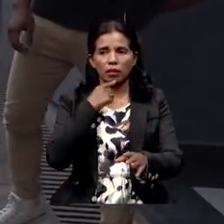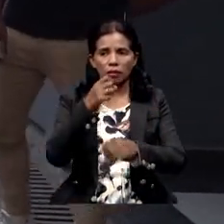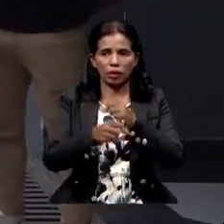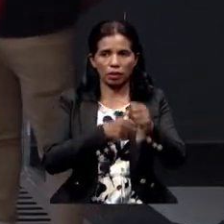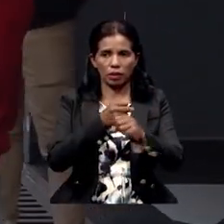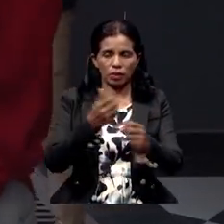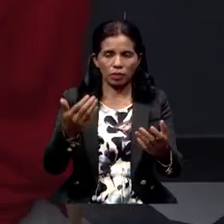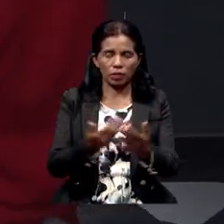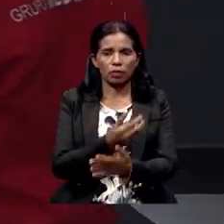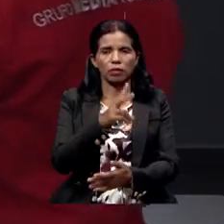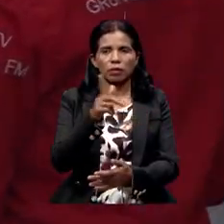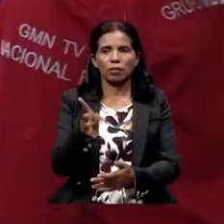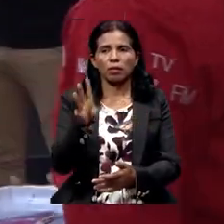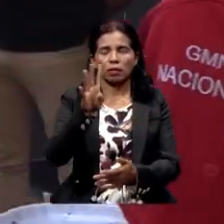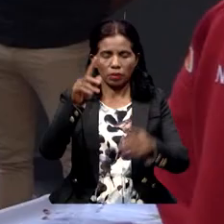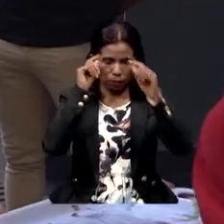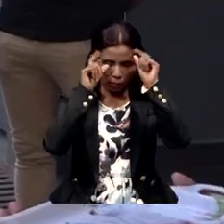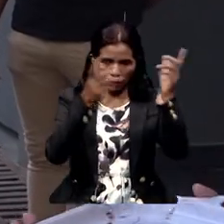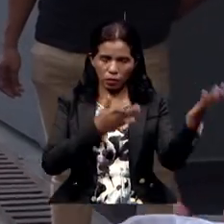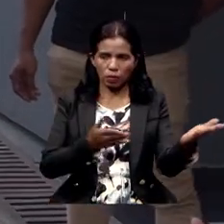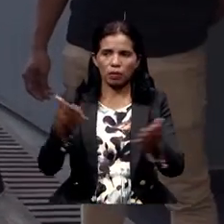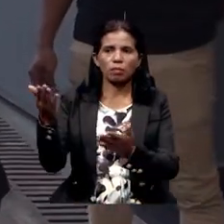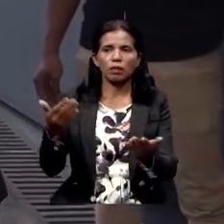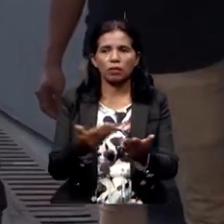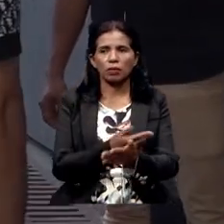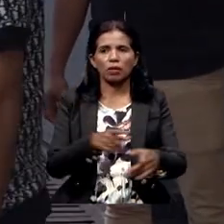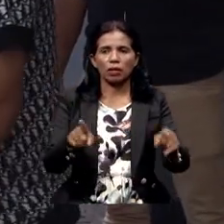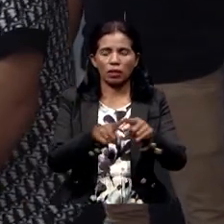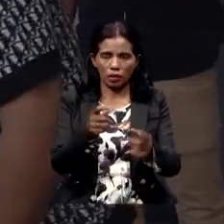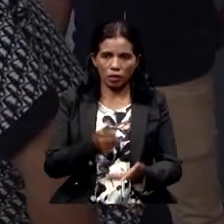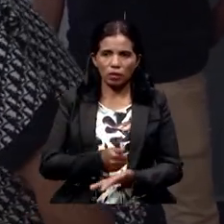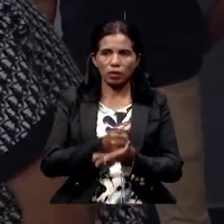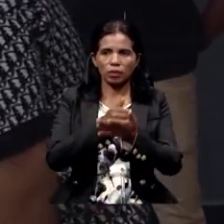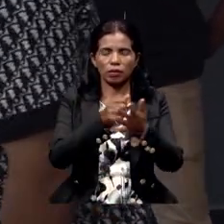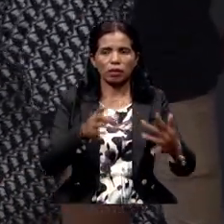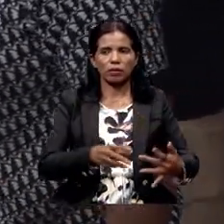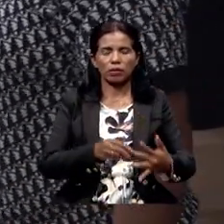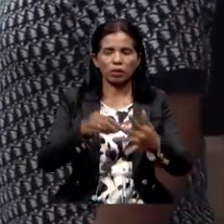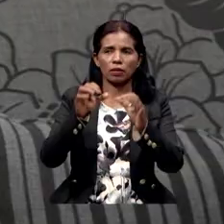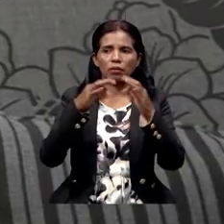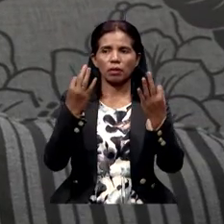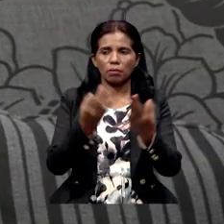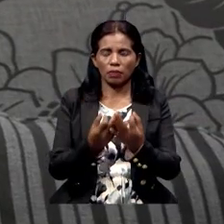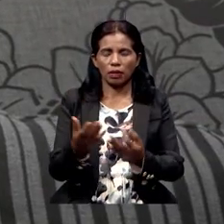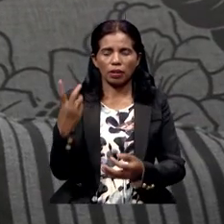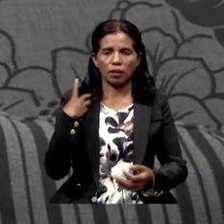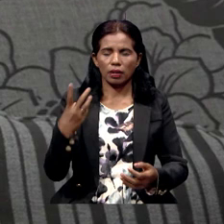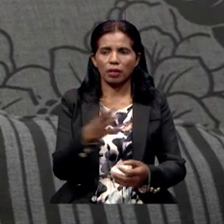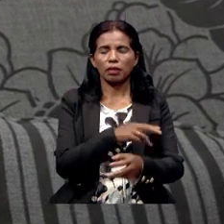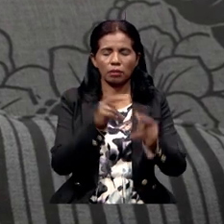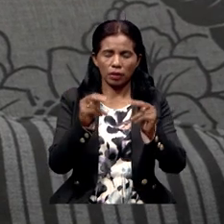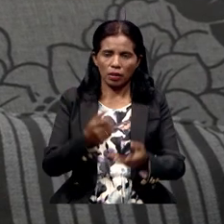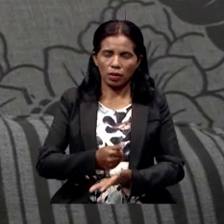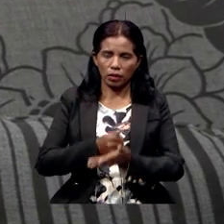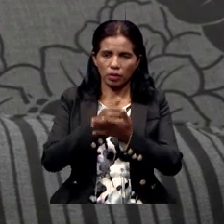fong rinroro on racing hat timores se lori buat fong hanesan tulung malu liu liu ajuda familia vulnerável sira nebe mak persija tulun